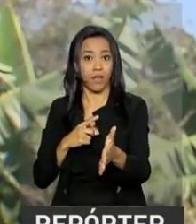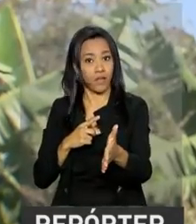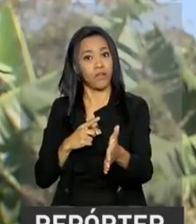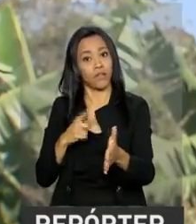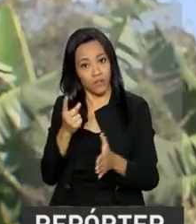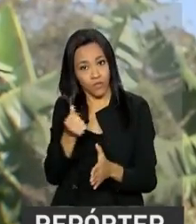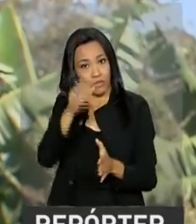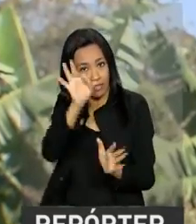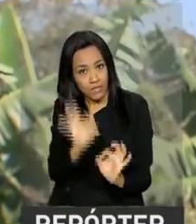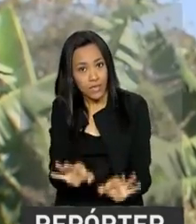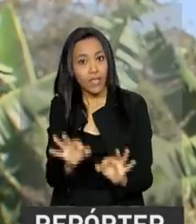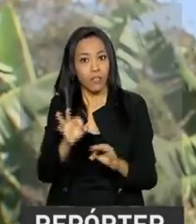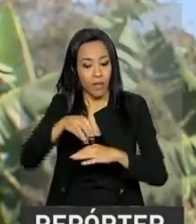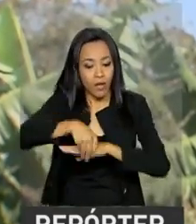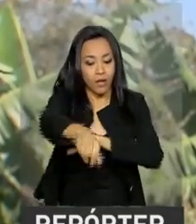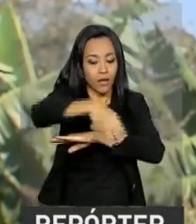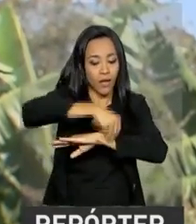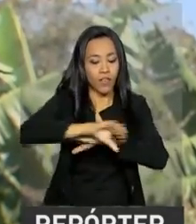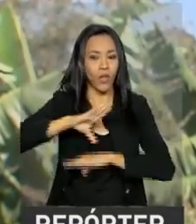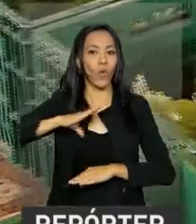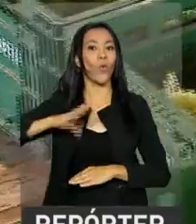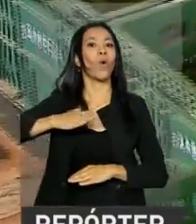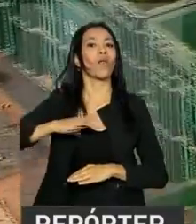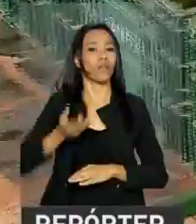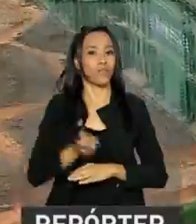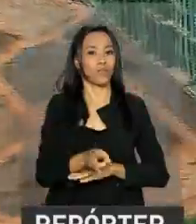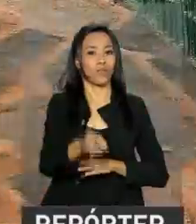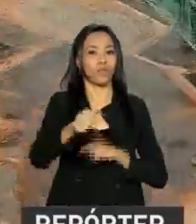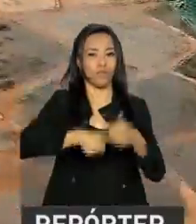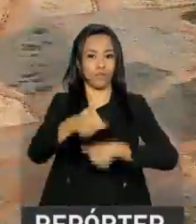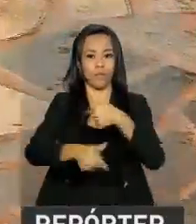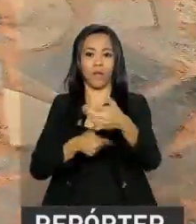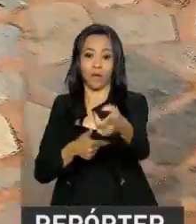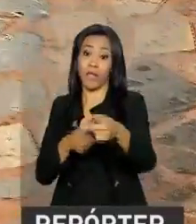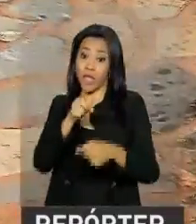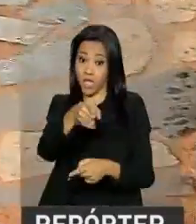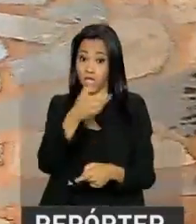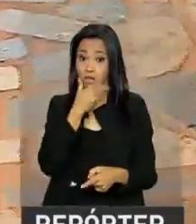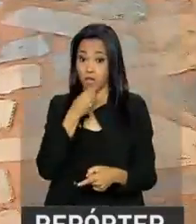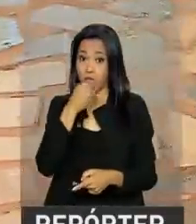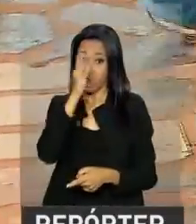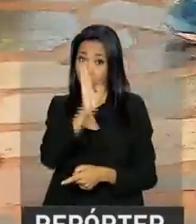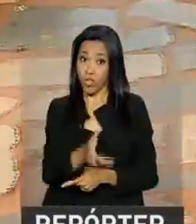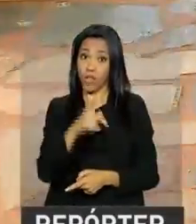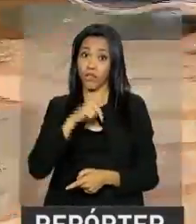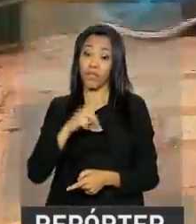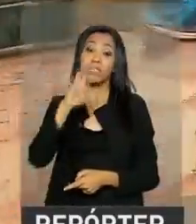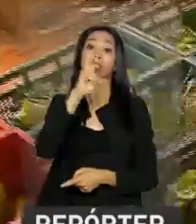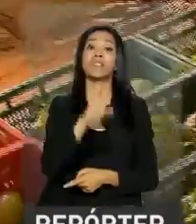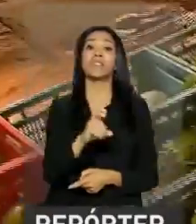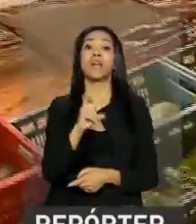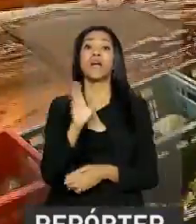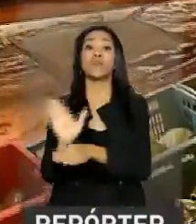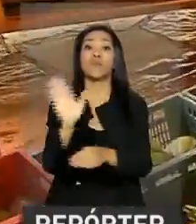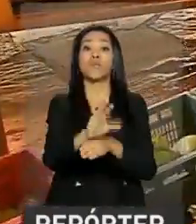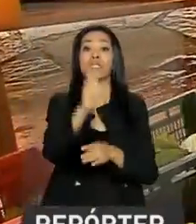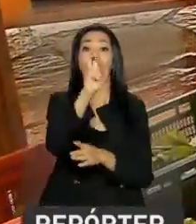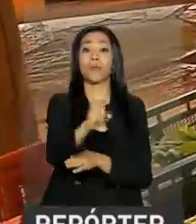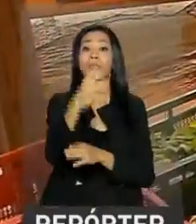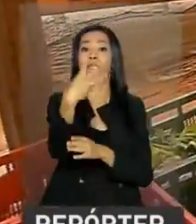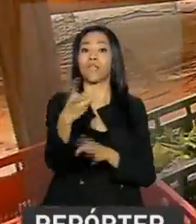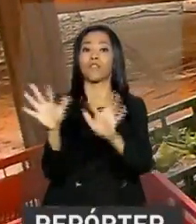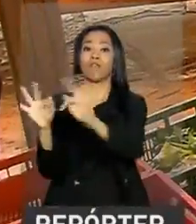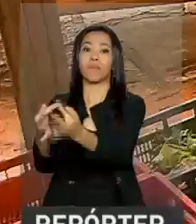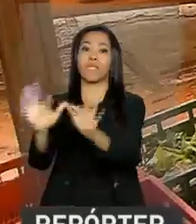certos, a gente fica com mais audácia de fazer investimento. Atualmente, Idalércio já atende 53 famílias. Todas